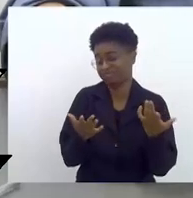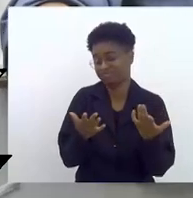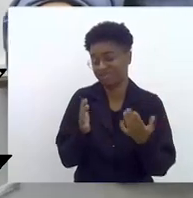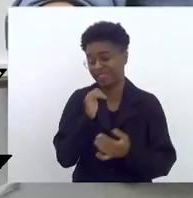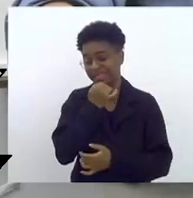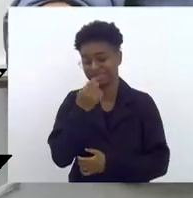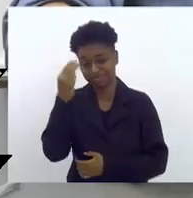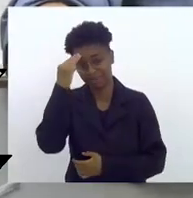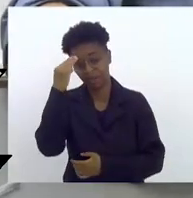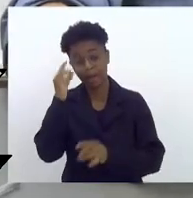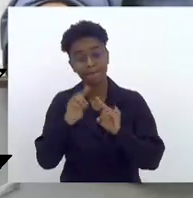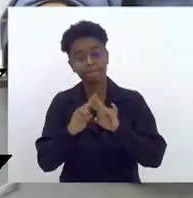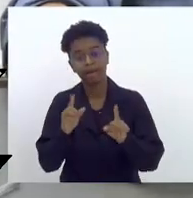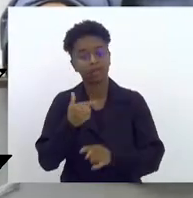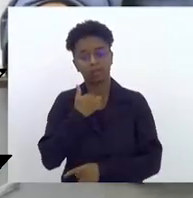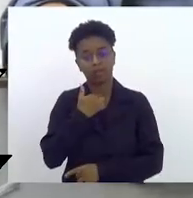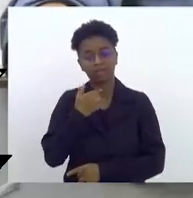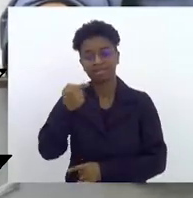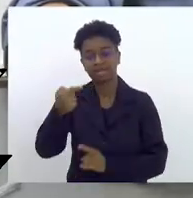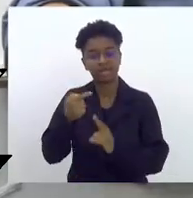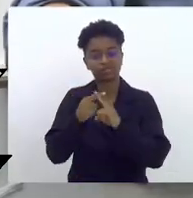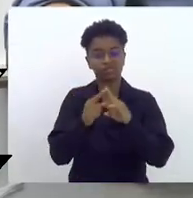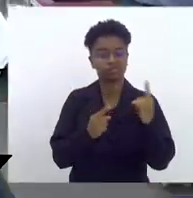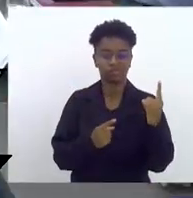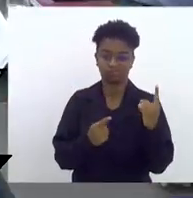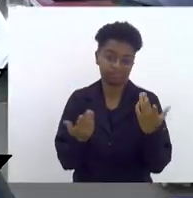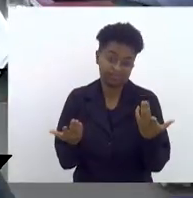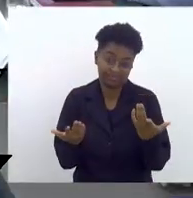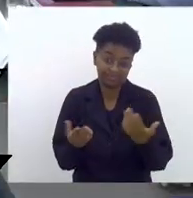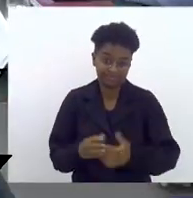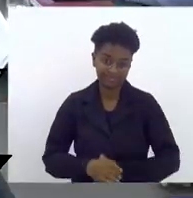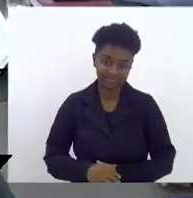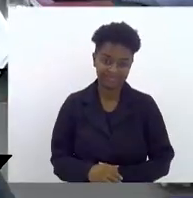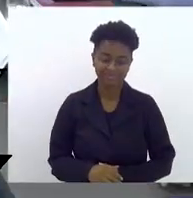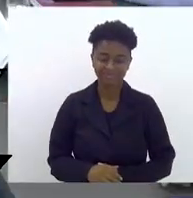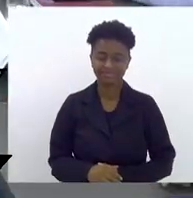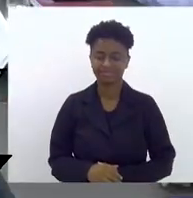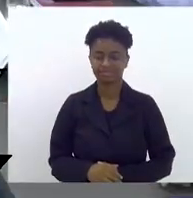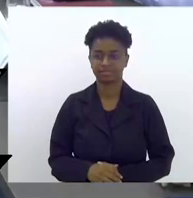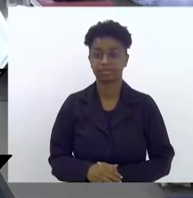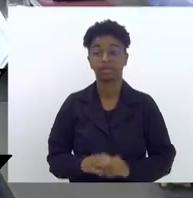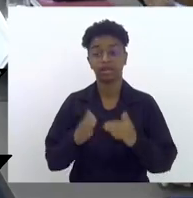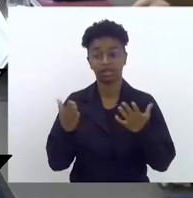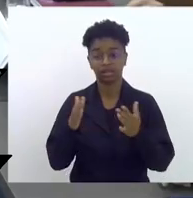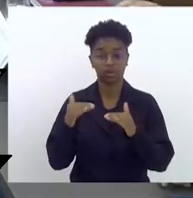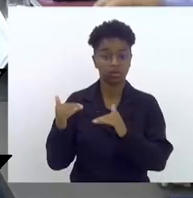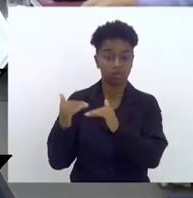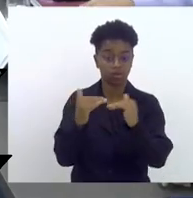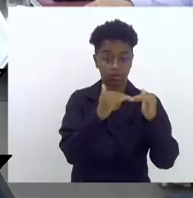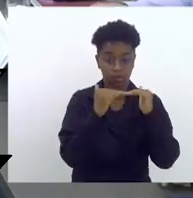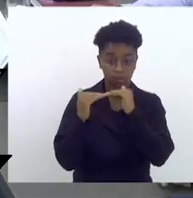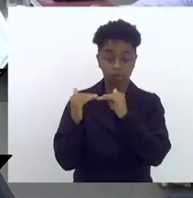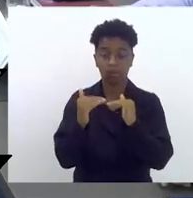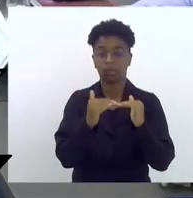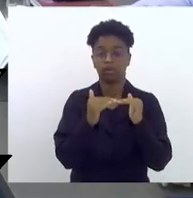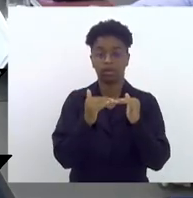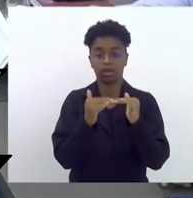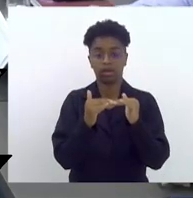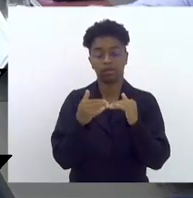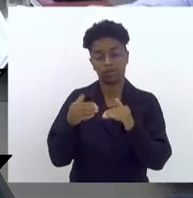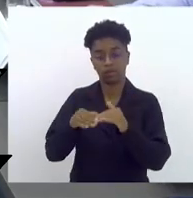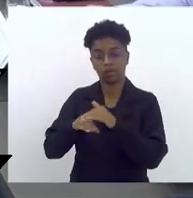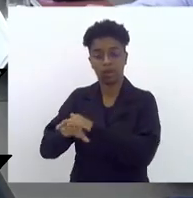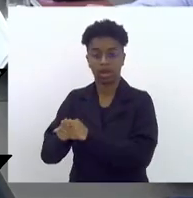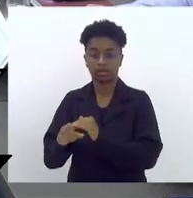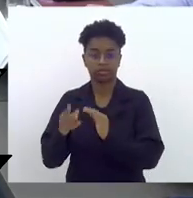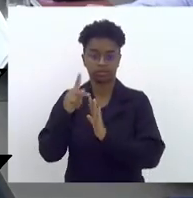nós não podemos ter 7 a 1 Então por unanimidade proclamado resultado do projeto é